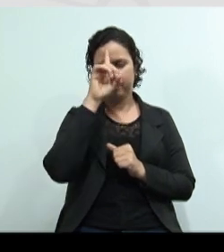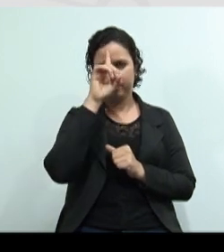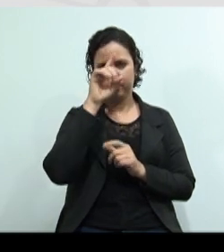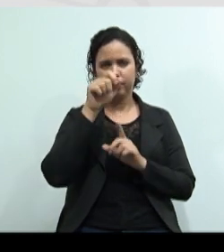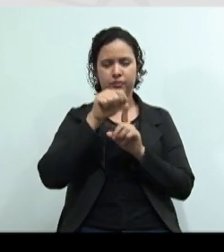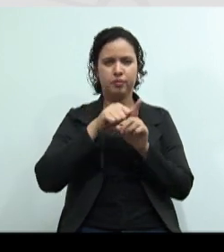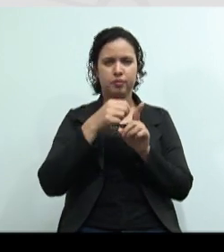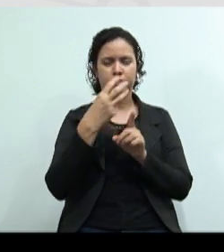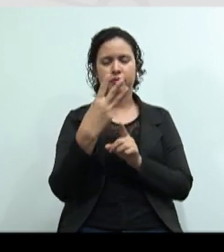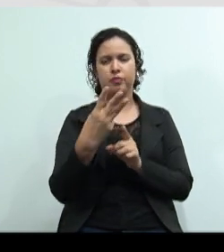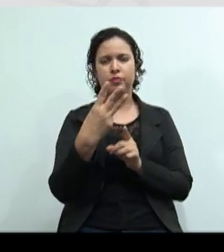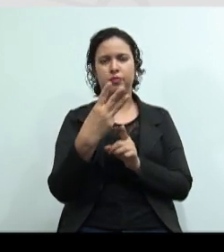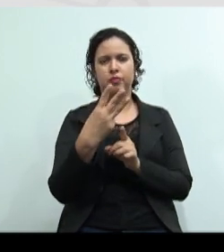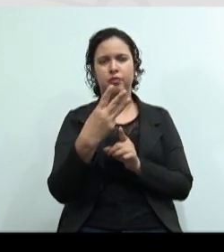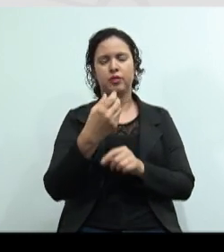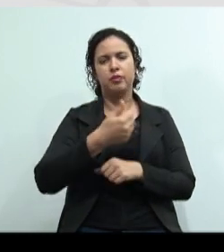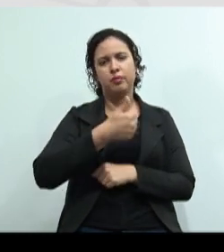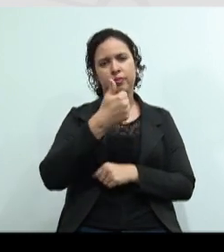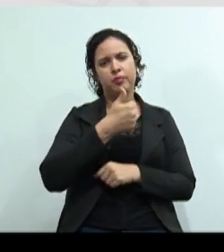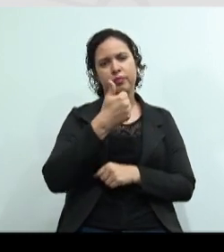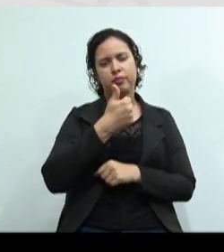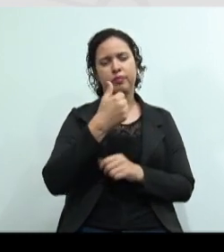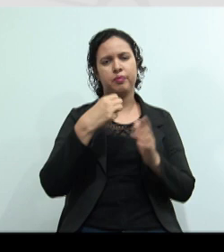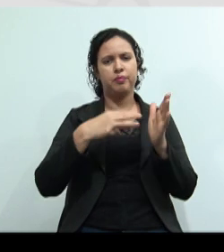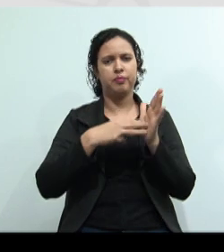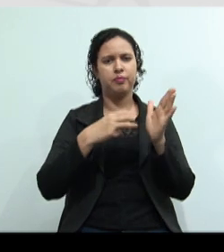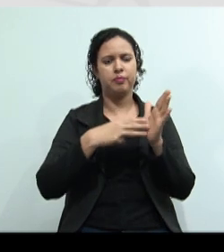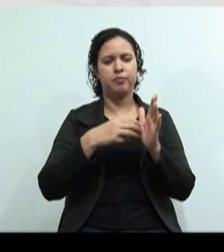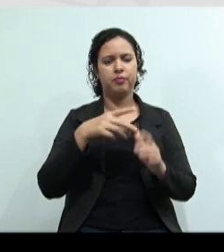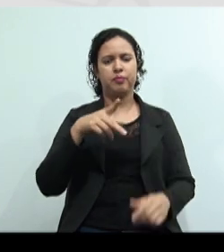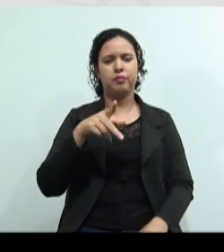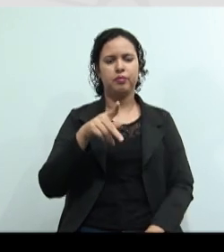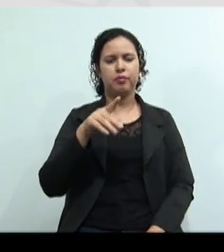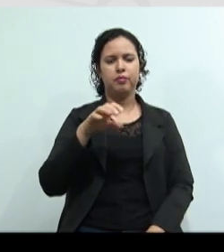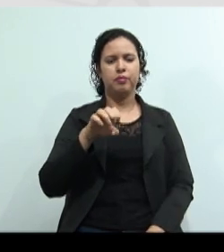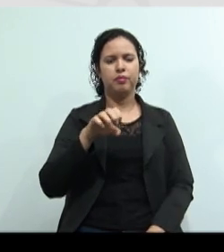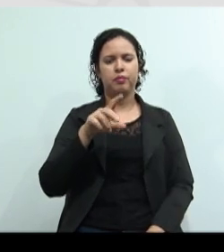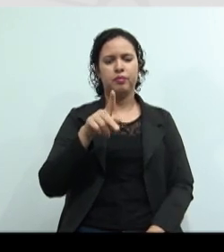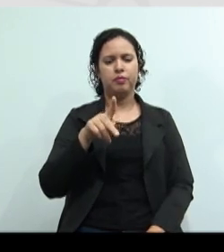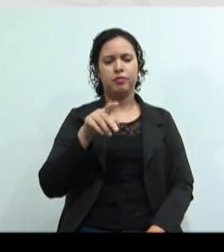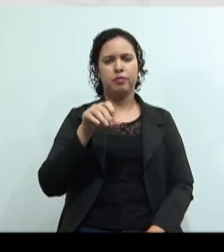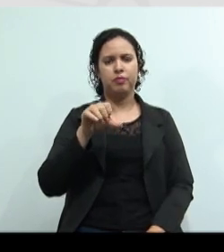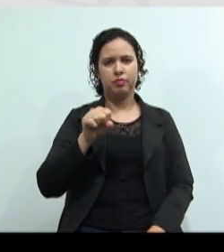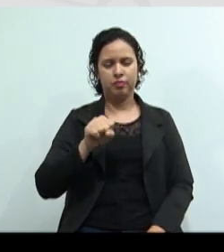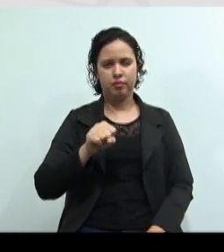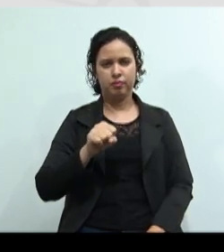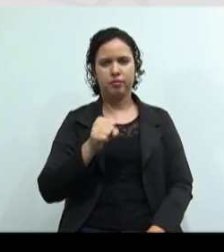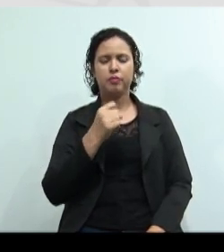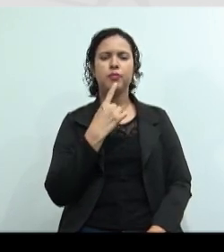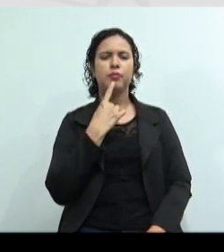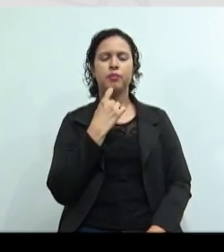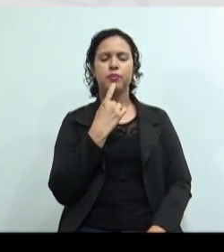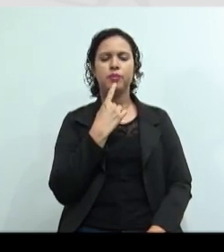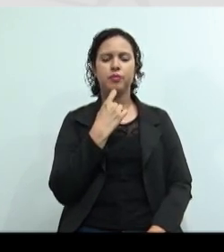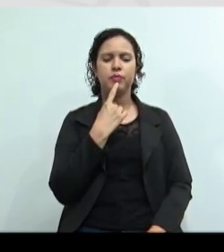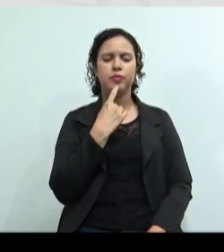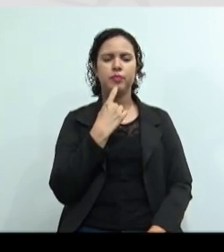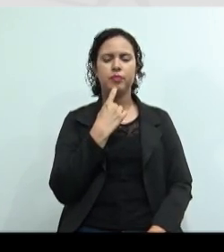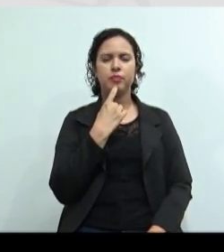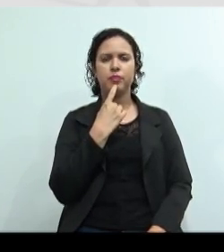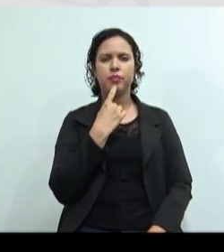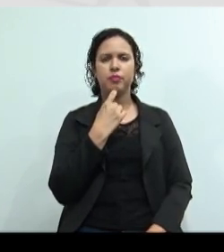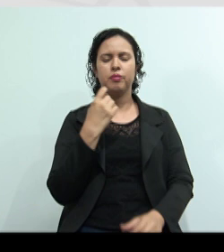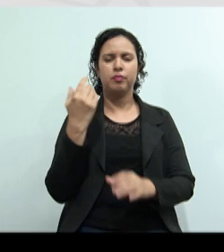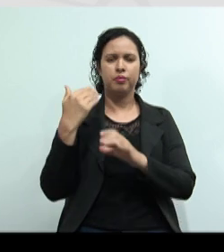primeiro? Vai sair primeiro no método PEPS, o que está marcado de vermelhinho. Então, vamos lá. Teve uma